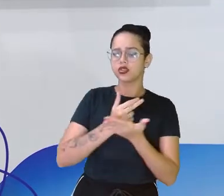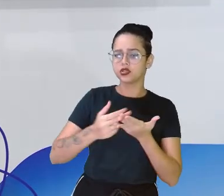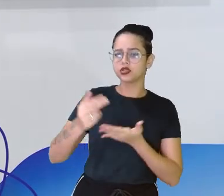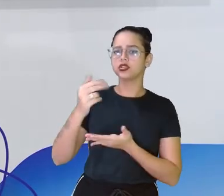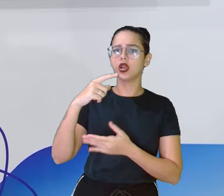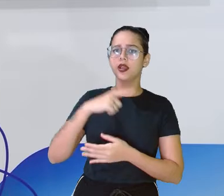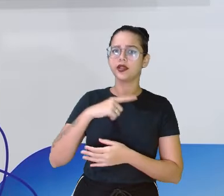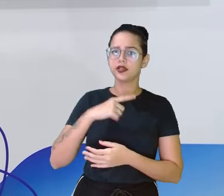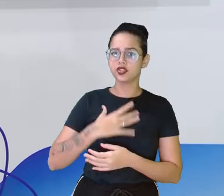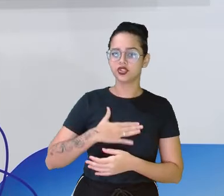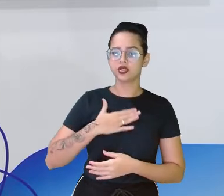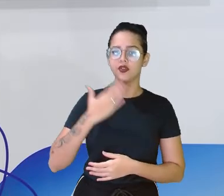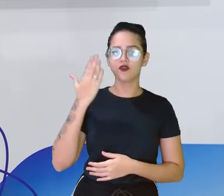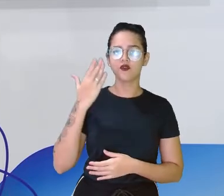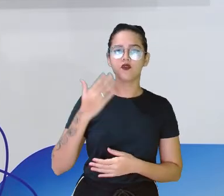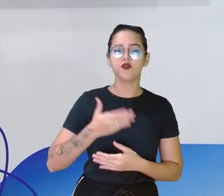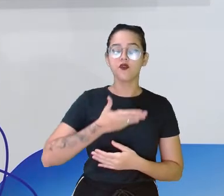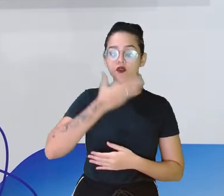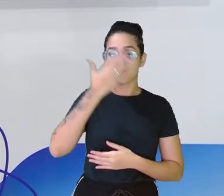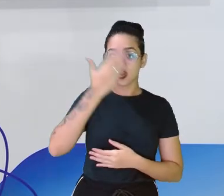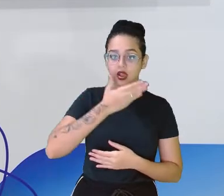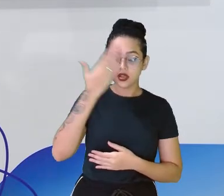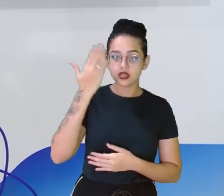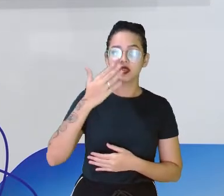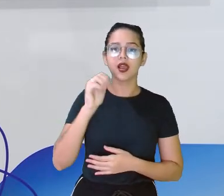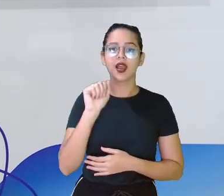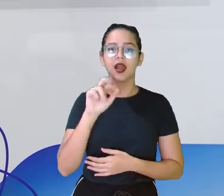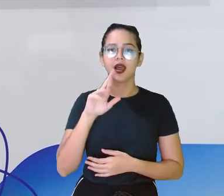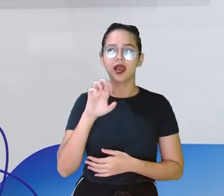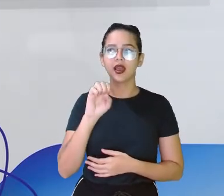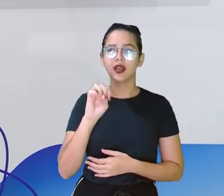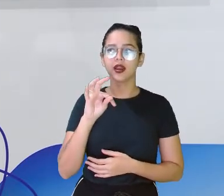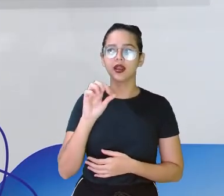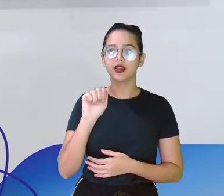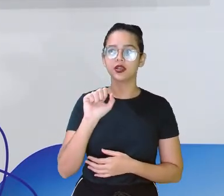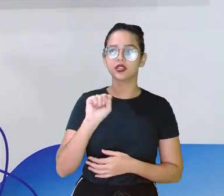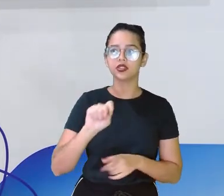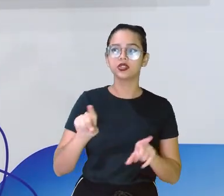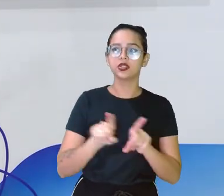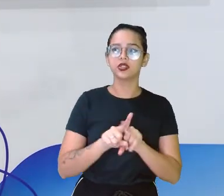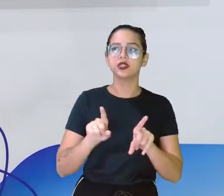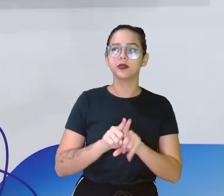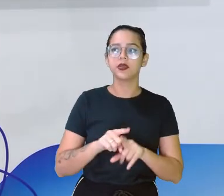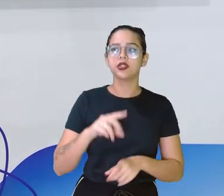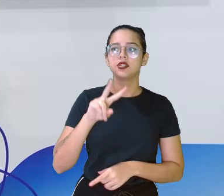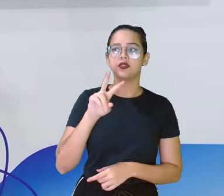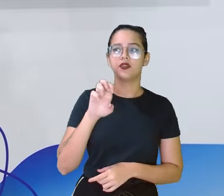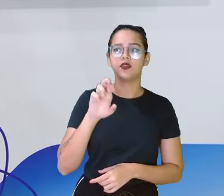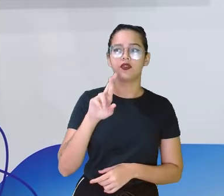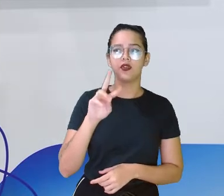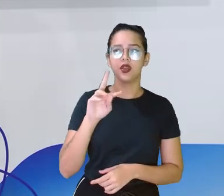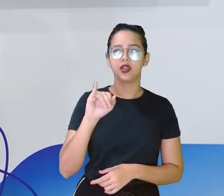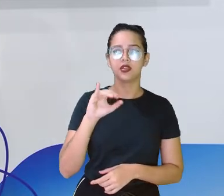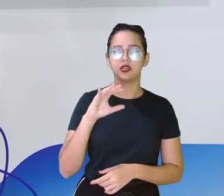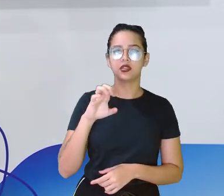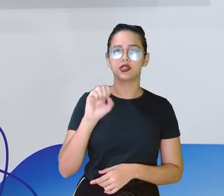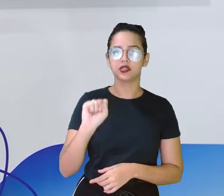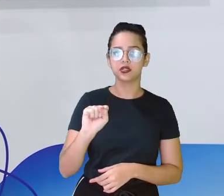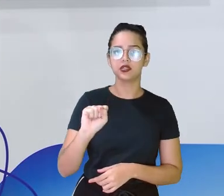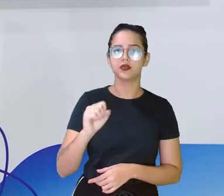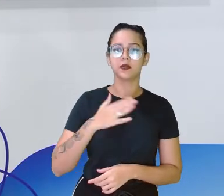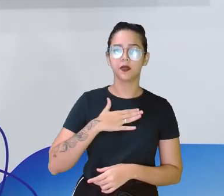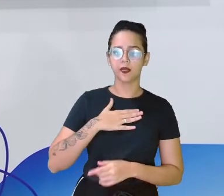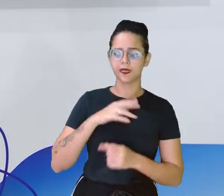possui face, possui arestas e possui os vértices, certo? Os